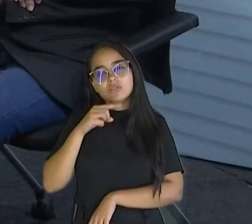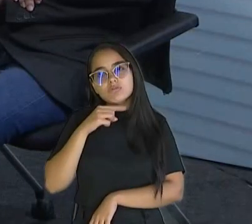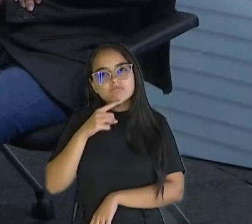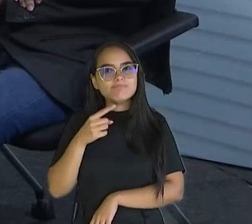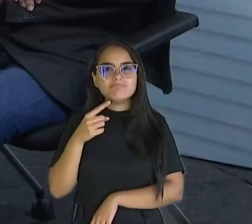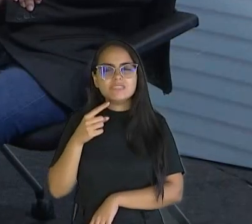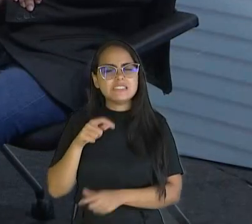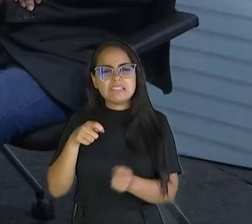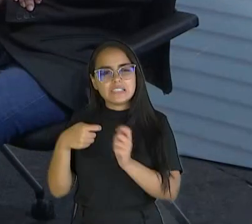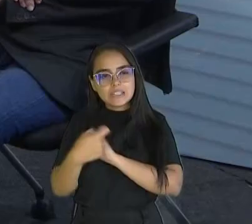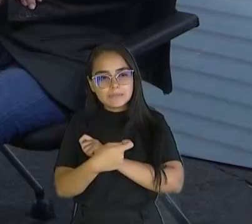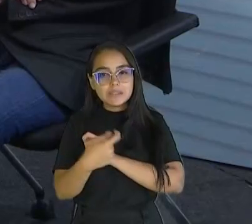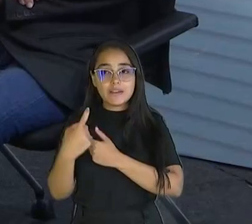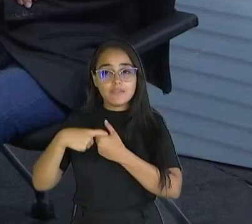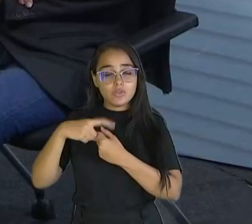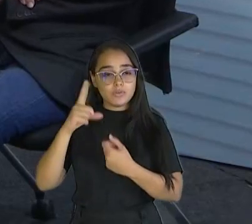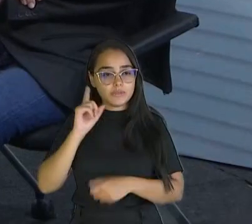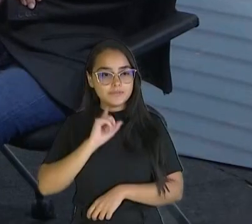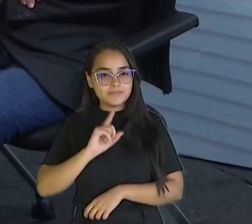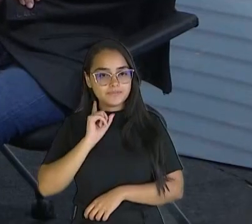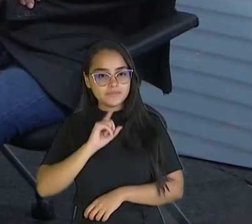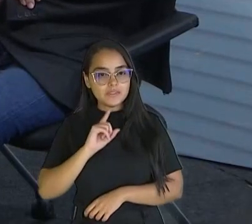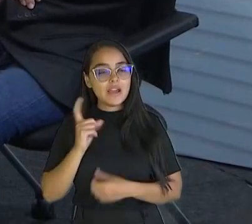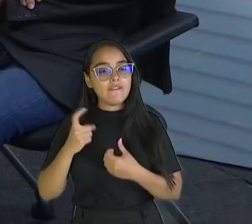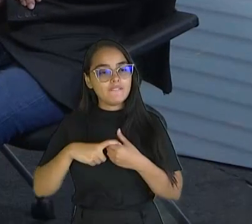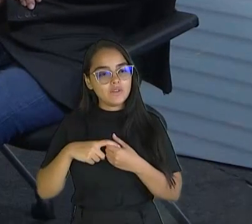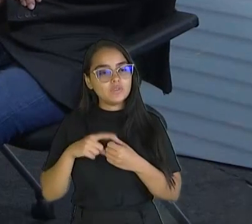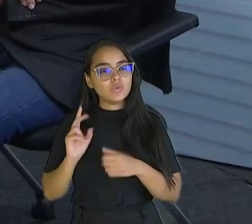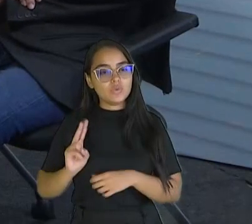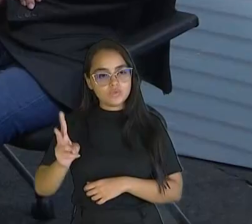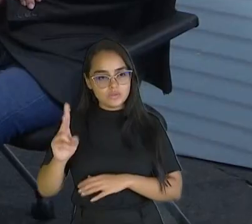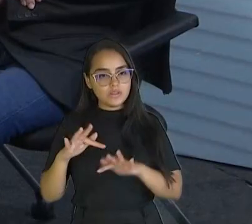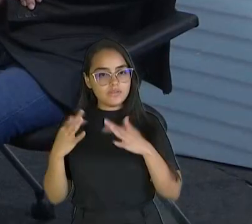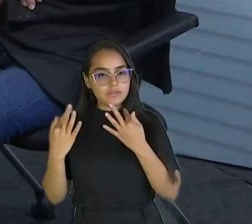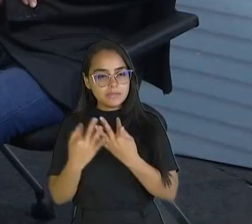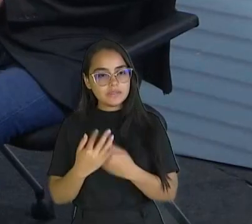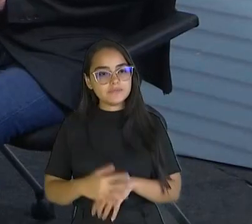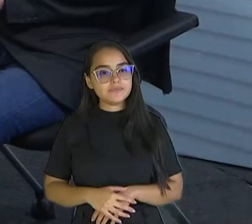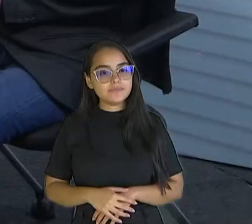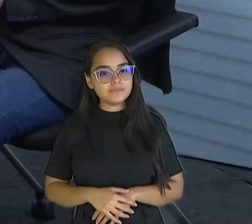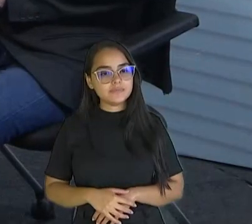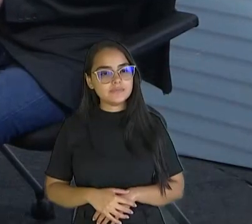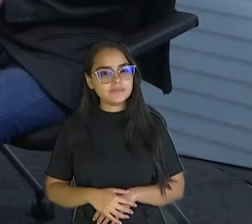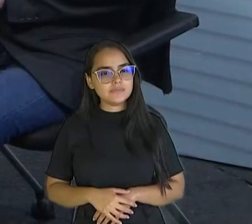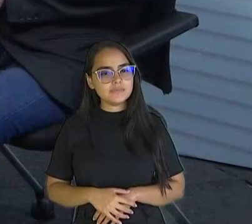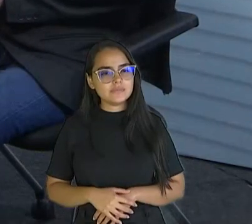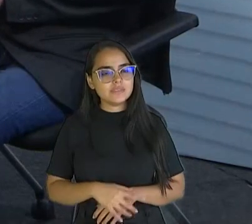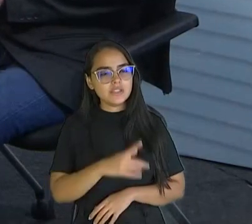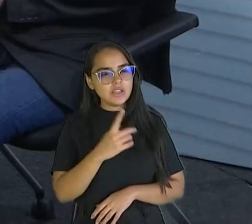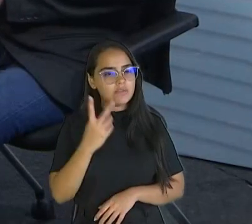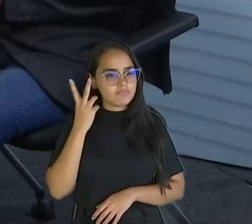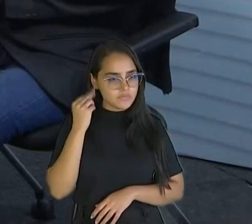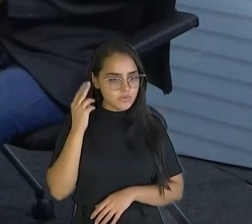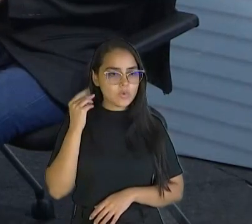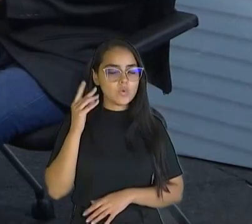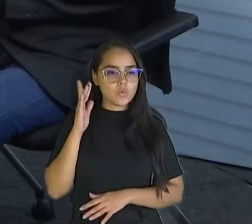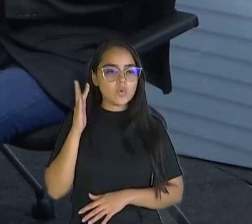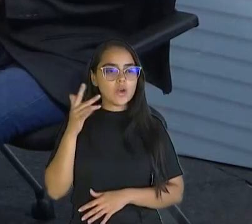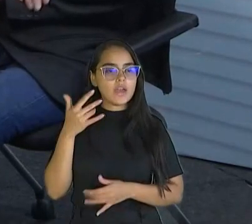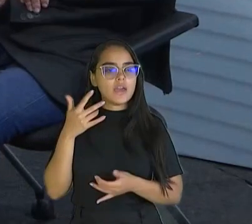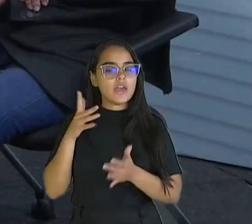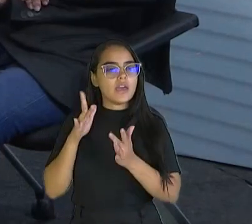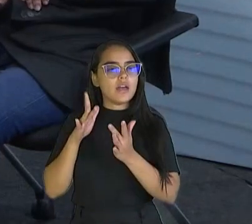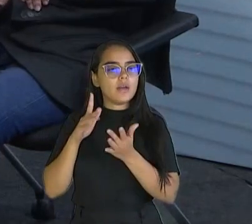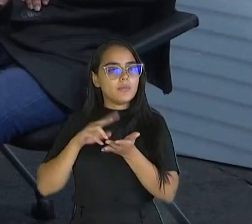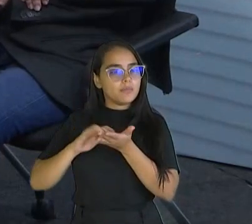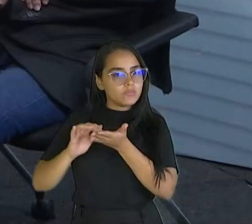Não se adaptou e voltou. Aí voltou e está lá com a tua família? Isso. E você fala com o celular, pelo celular, isso. Nas férias, vai para